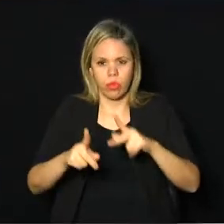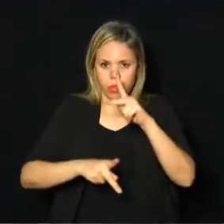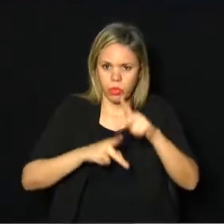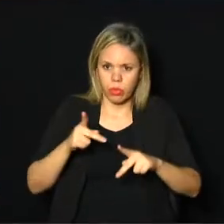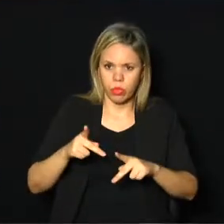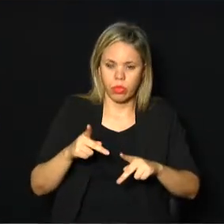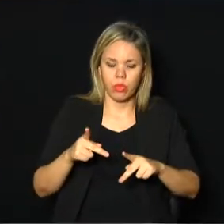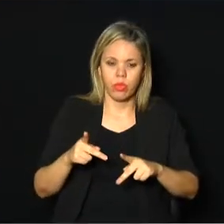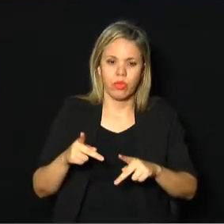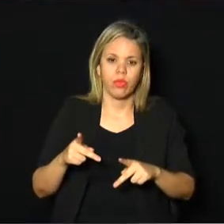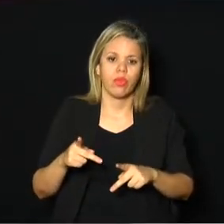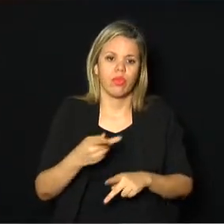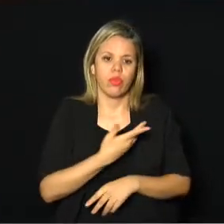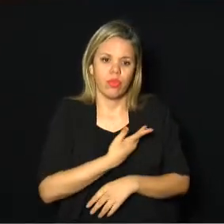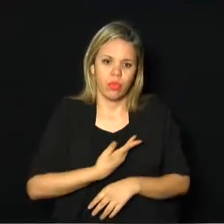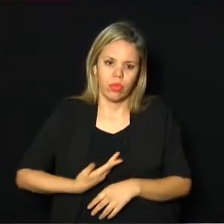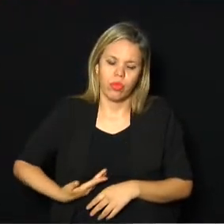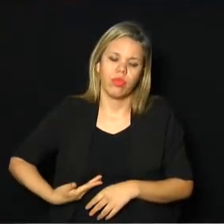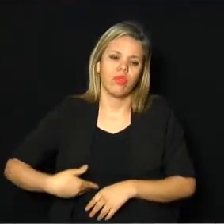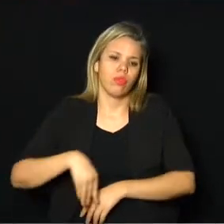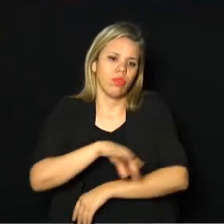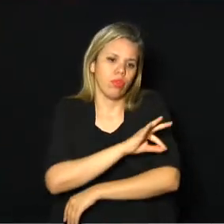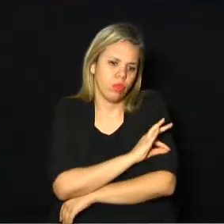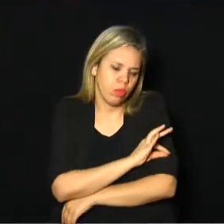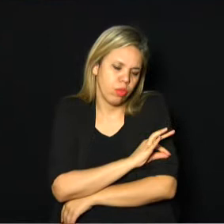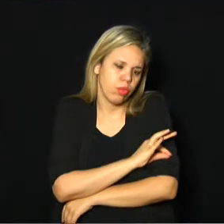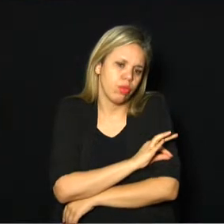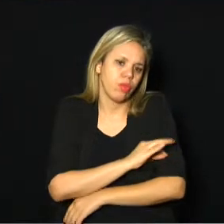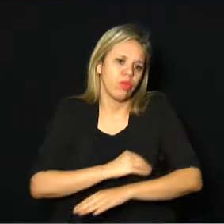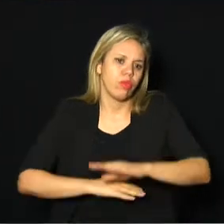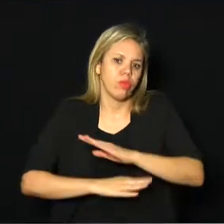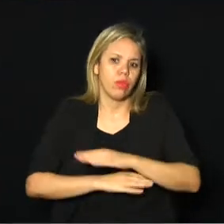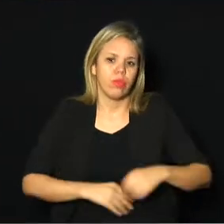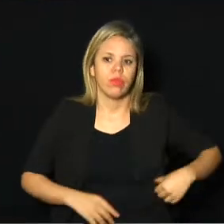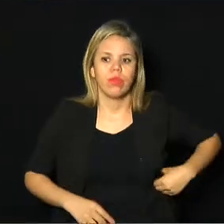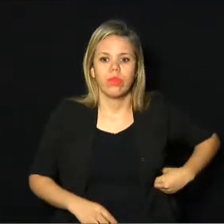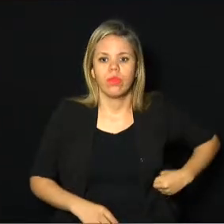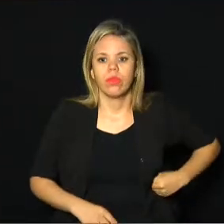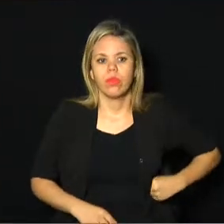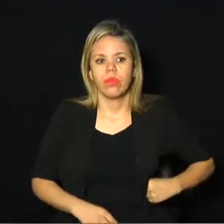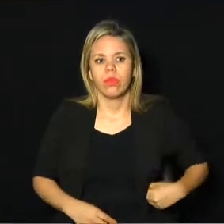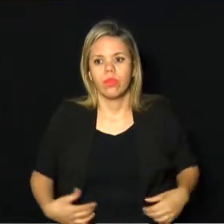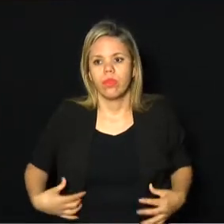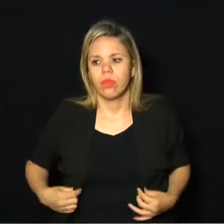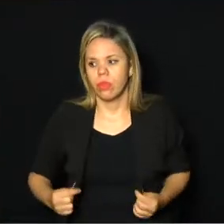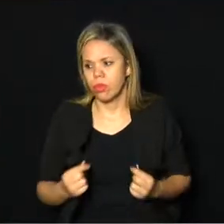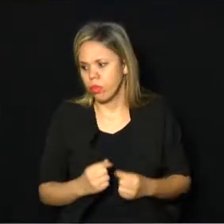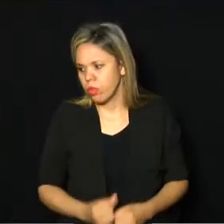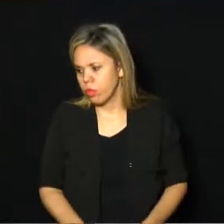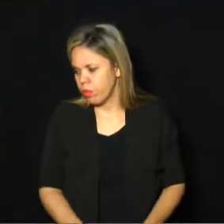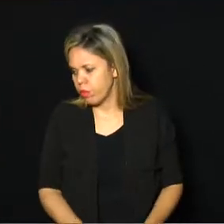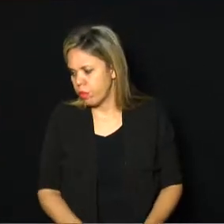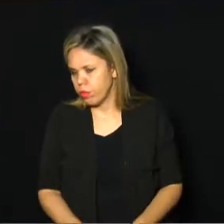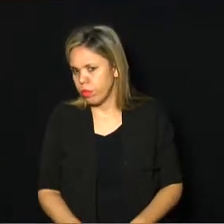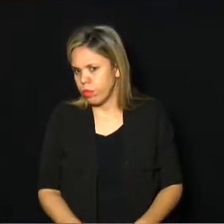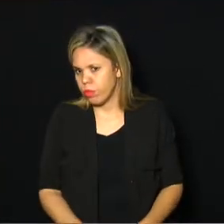poder executivo, legislativo, judiciário, ou seja, é uma competência de todos os